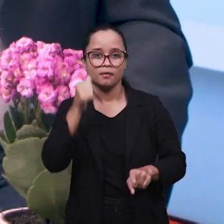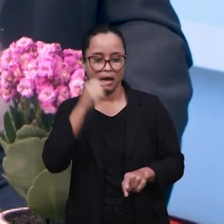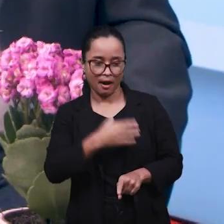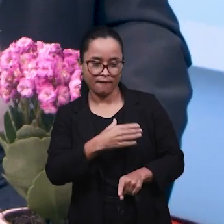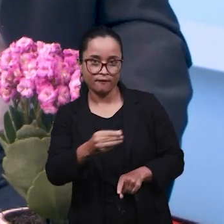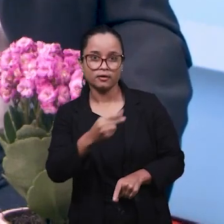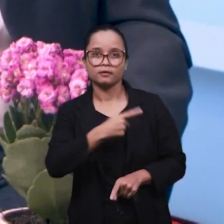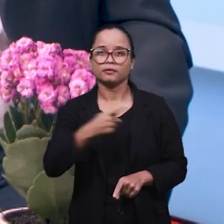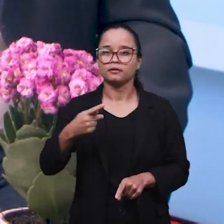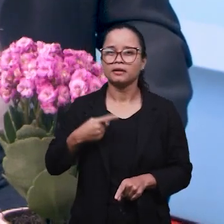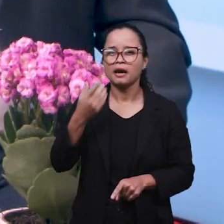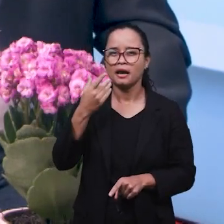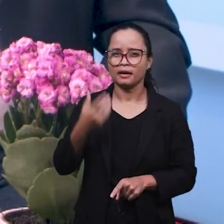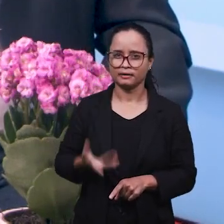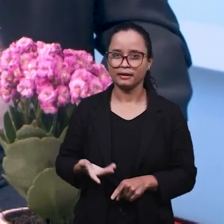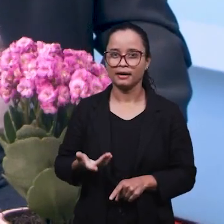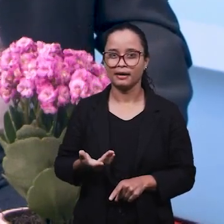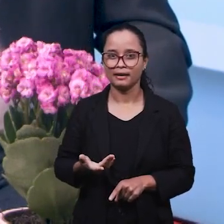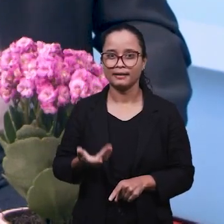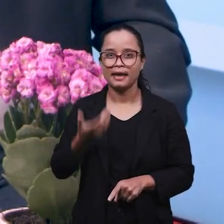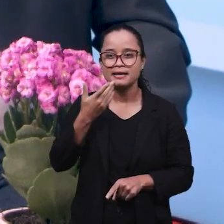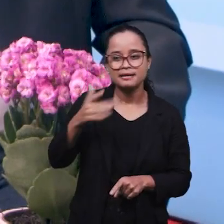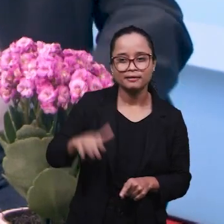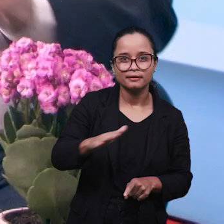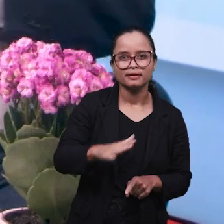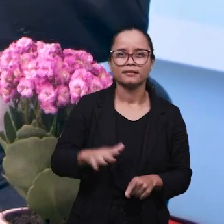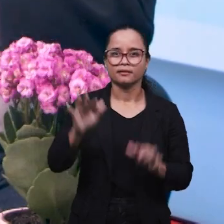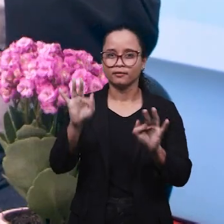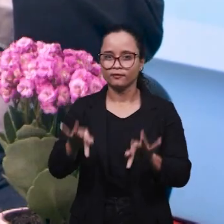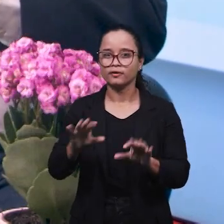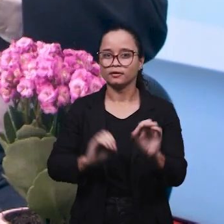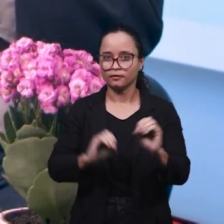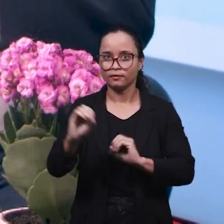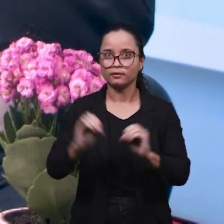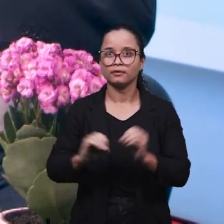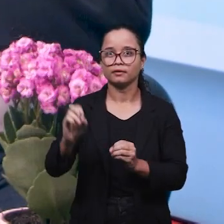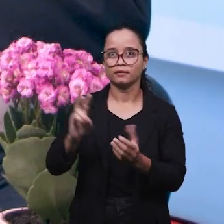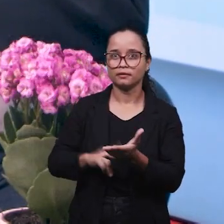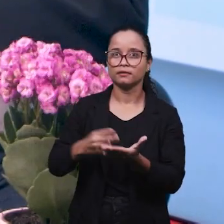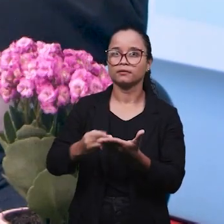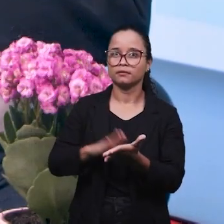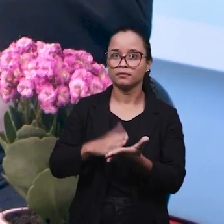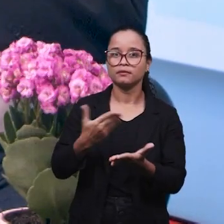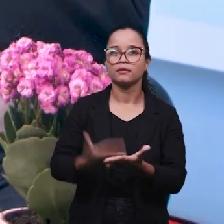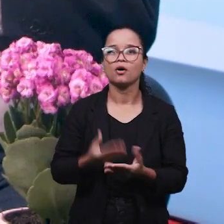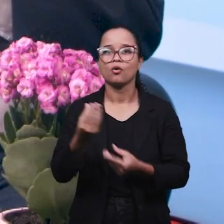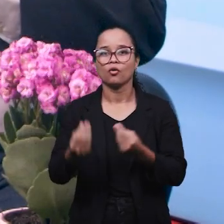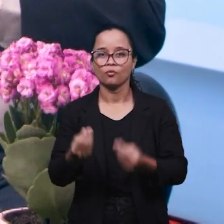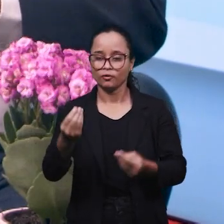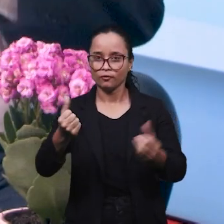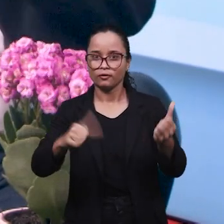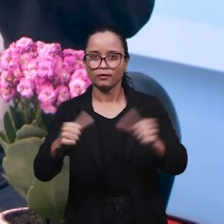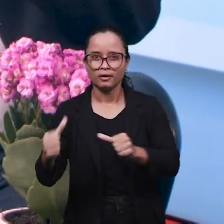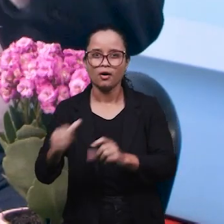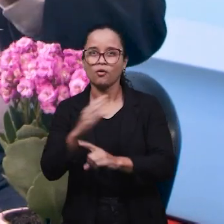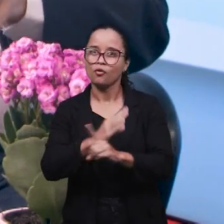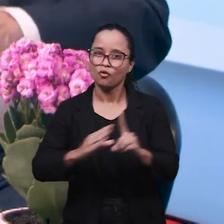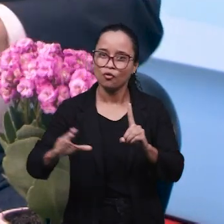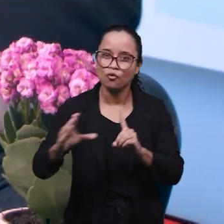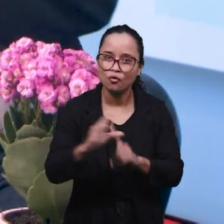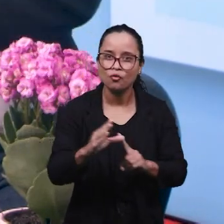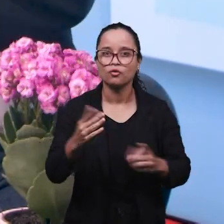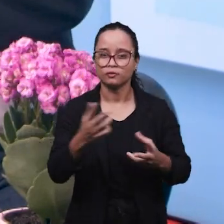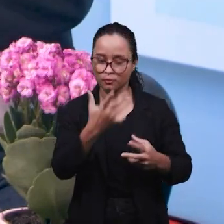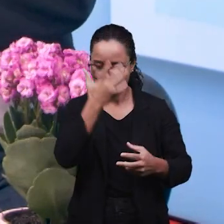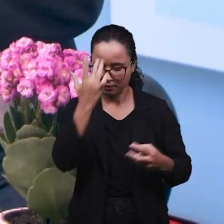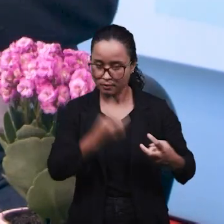menina pequenininha, no final da oficina, interpretando. A gente fez como se fosse uma avaliação, um mini culto, onde alguém clamava